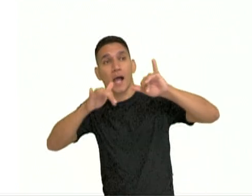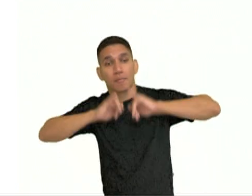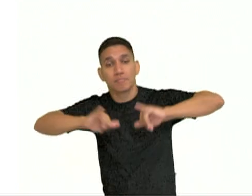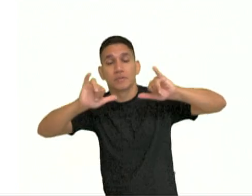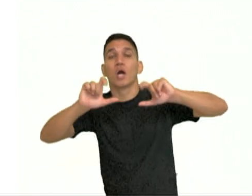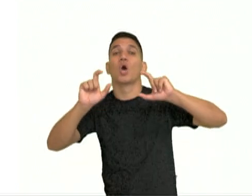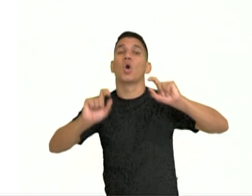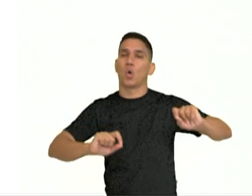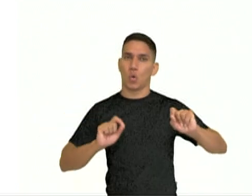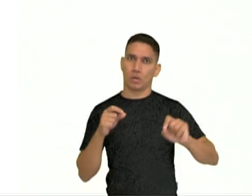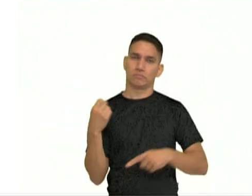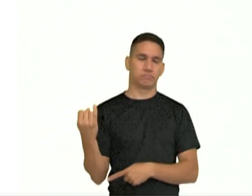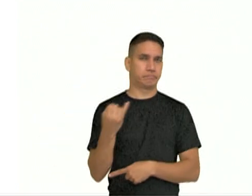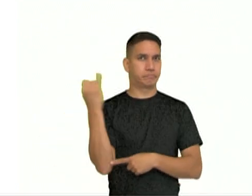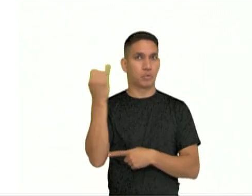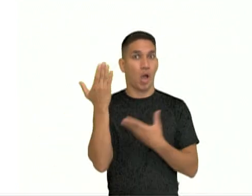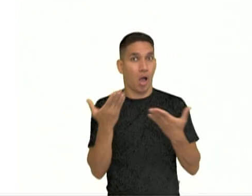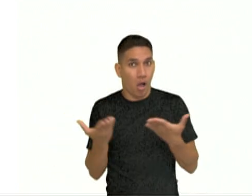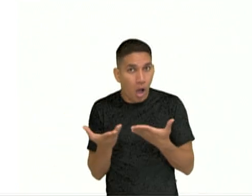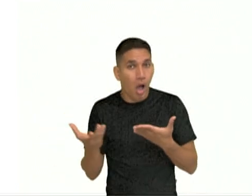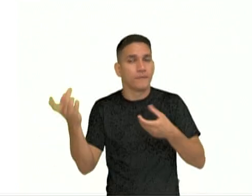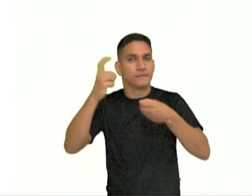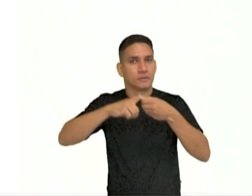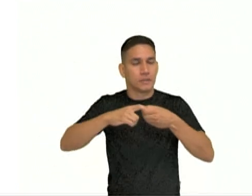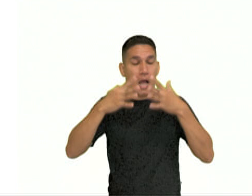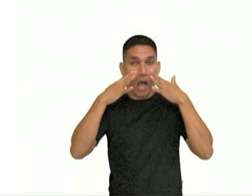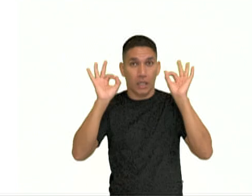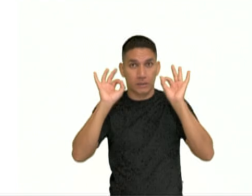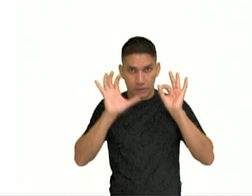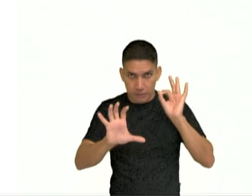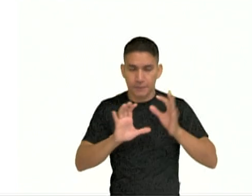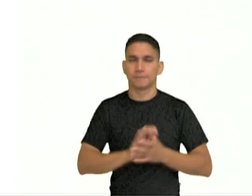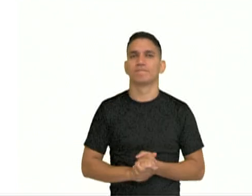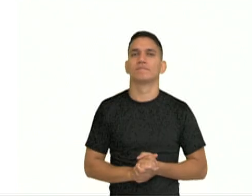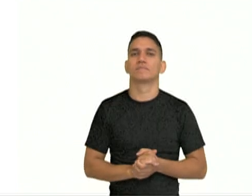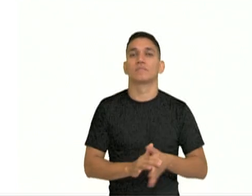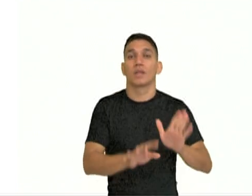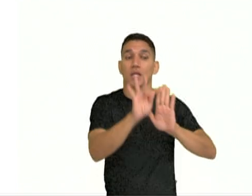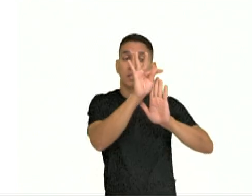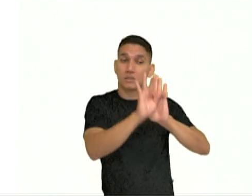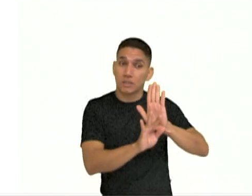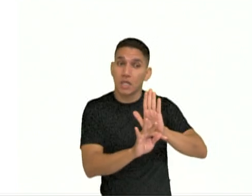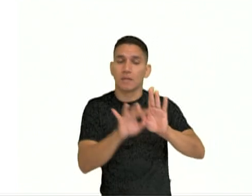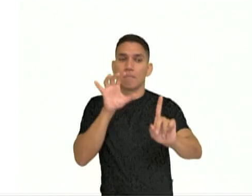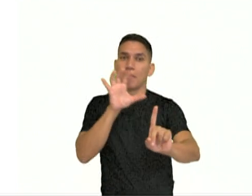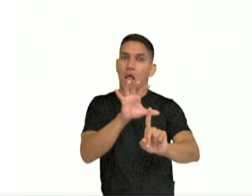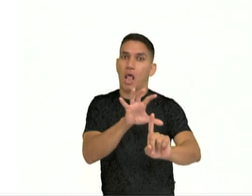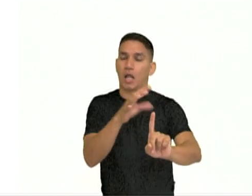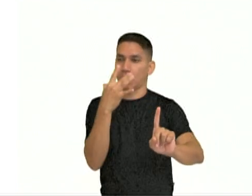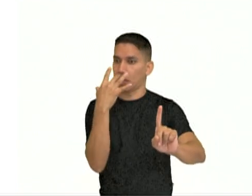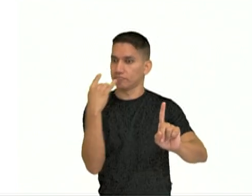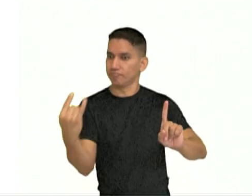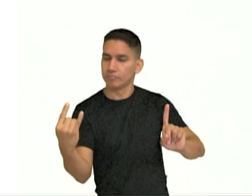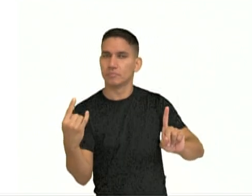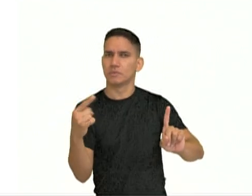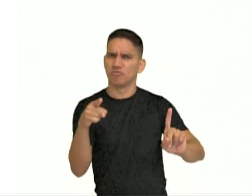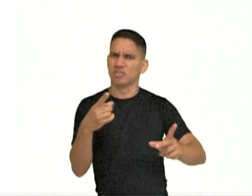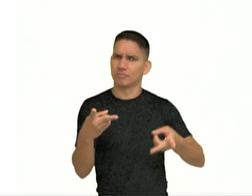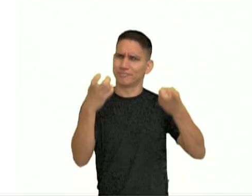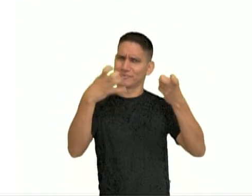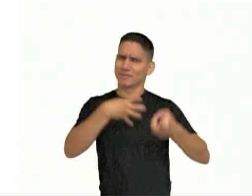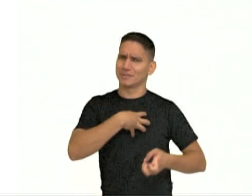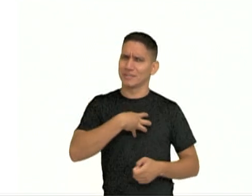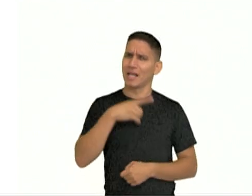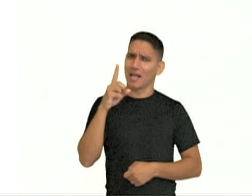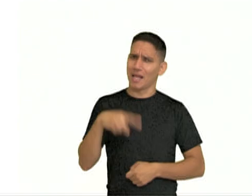e é importante aqui retomarmos bem isso, texto persuasivo e atrativo. Você achou que aquele texto